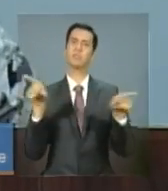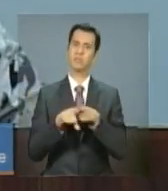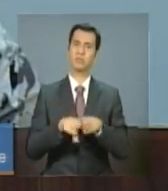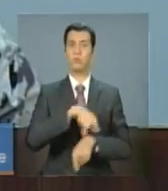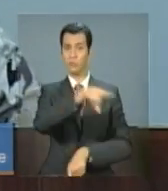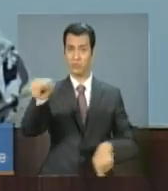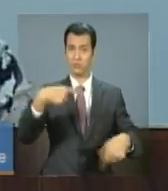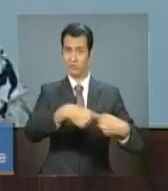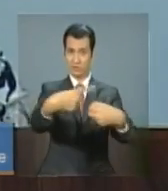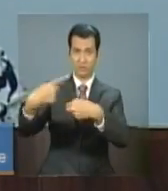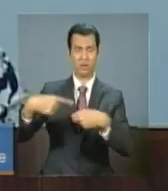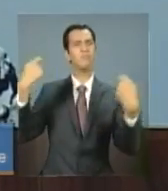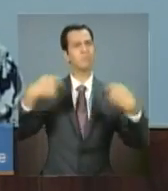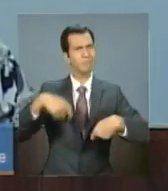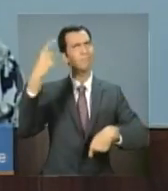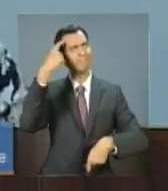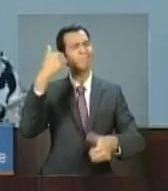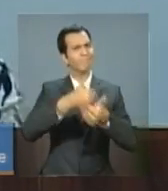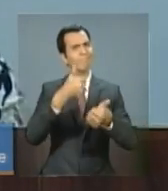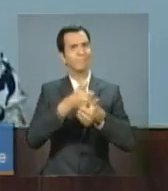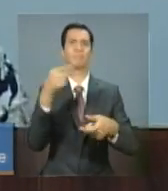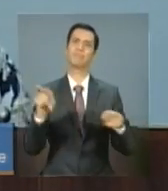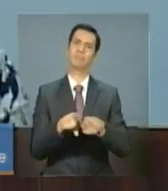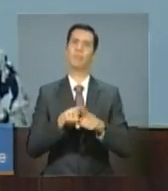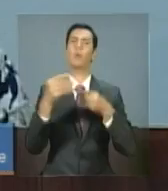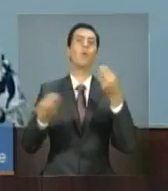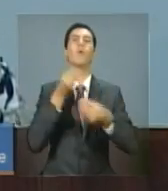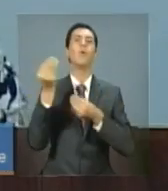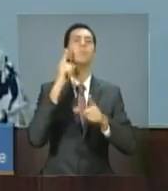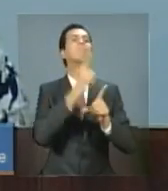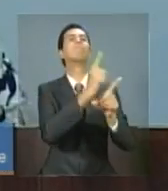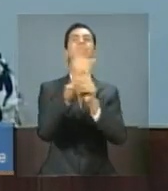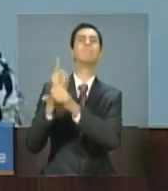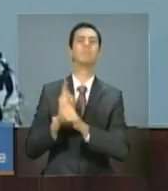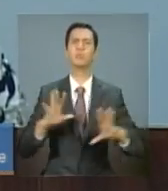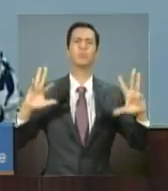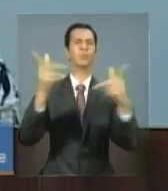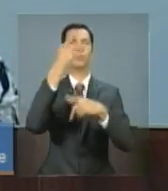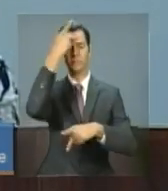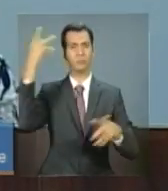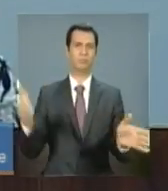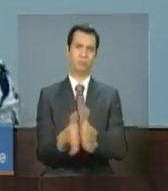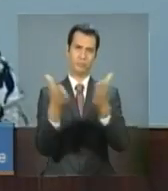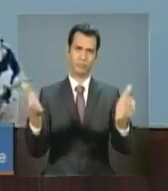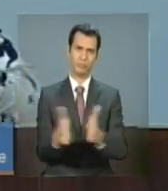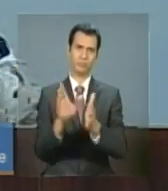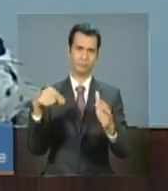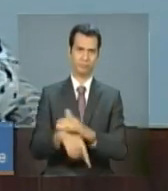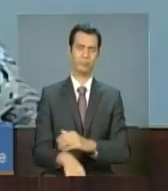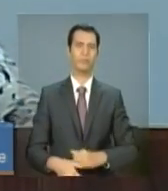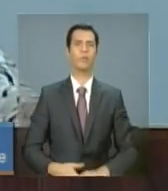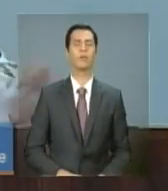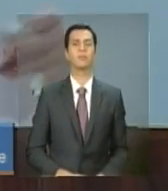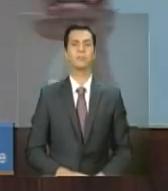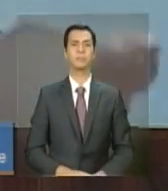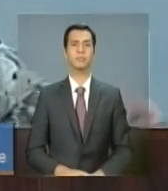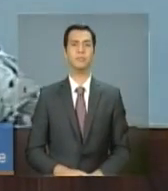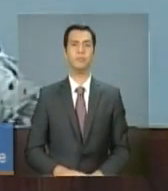nosso trabalho conjunto. Então, a primeira questão importante envolvendo o Busca Ativa, que eu já disse que não é só a transferência de